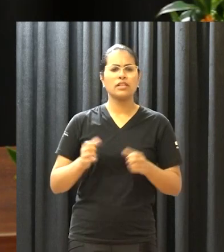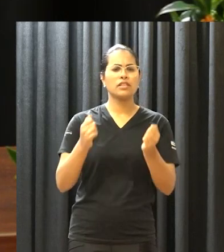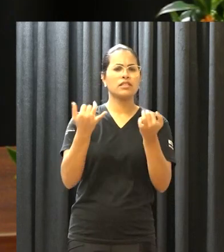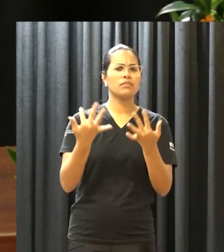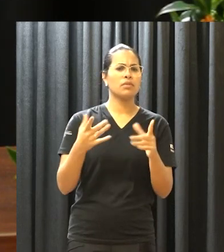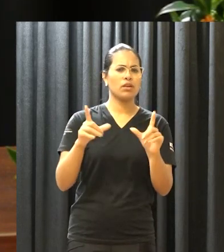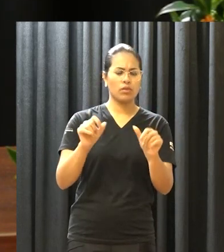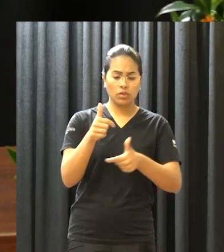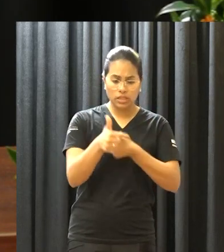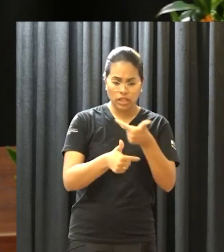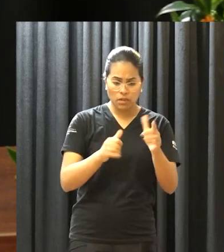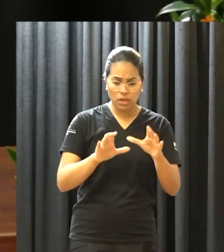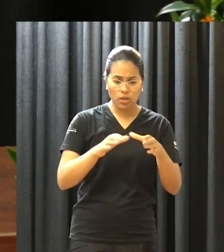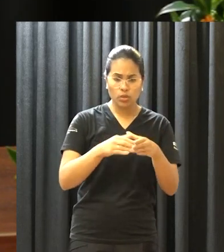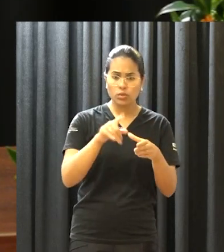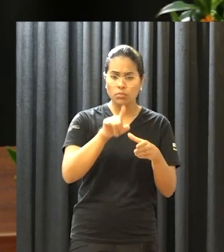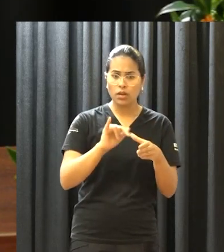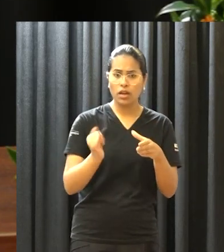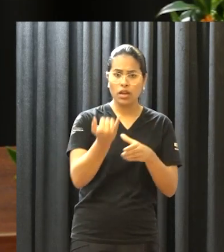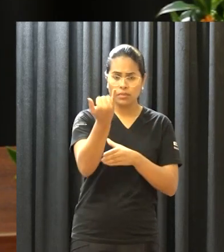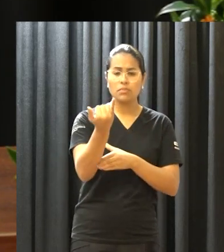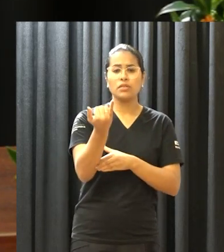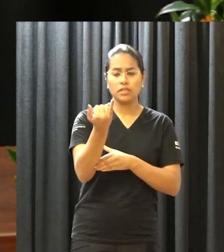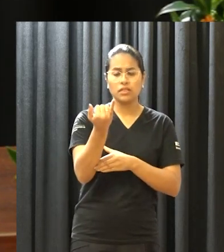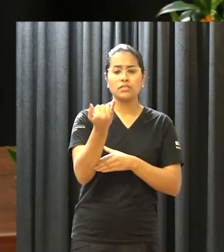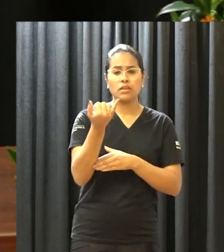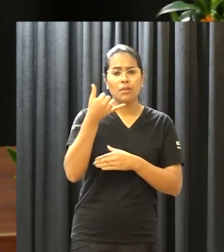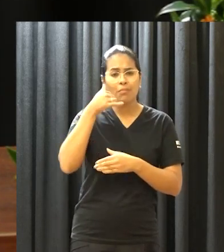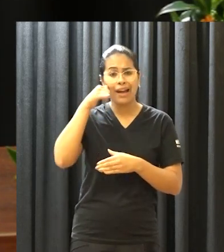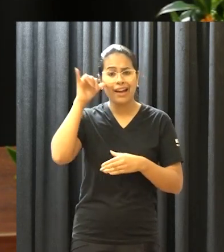importante ferramenta contra a exclusão e isolamento da deficiência.